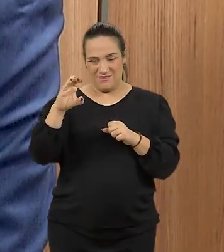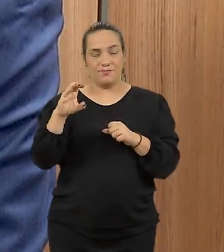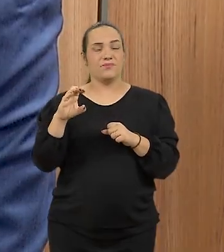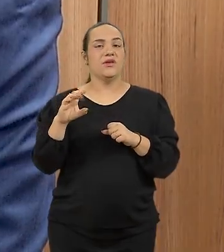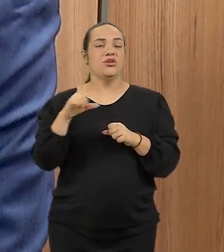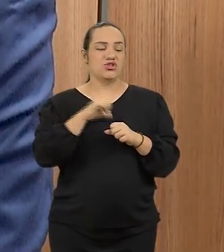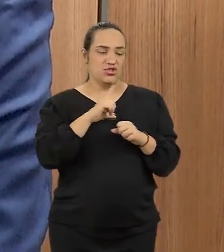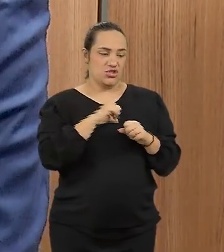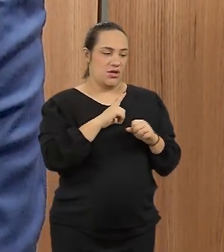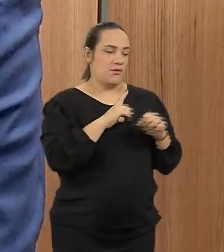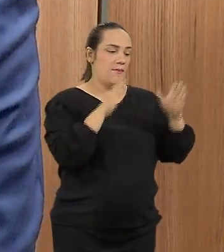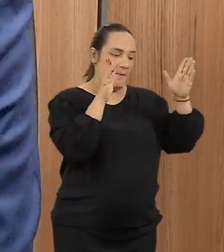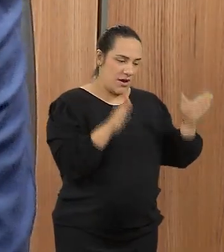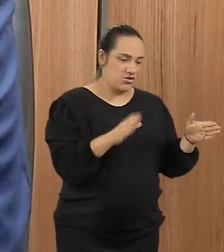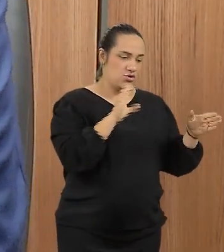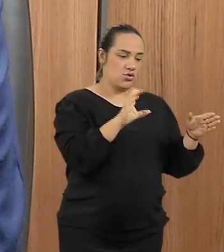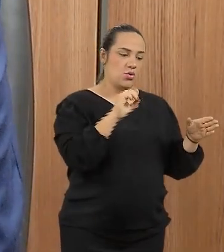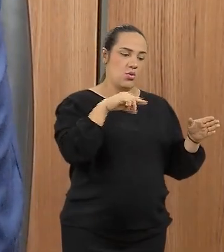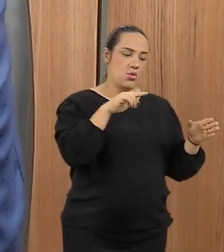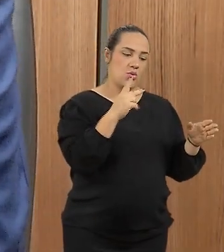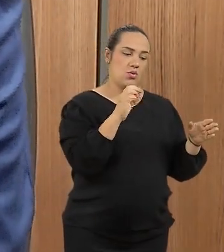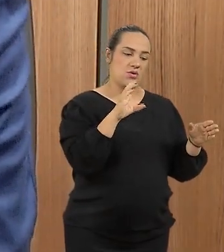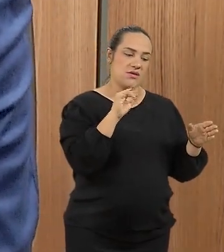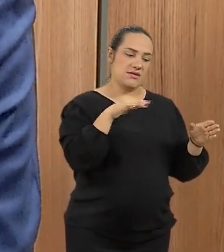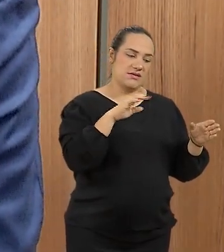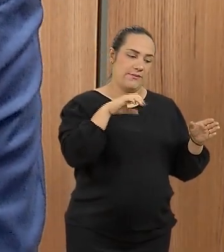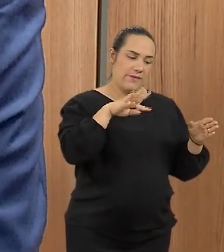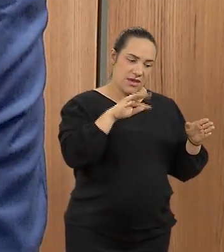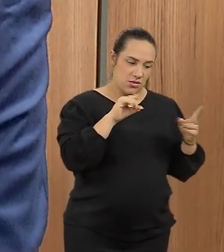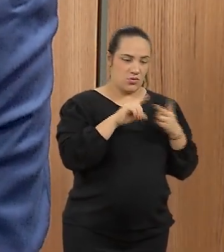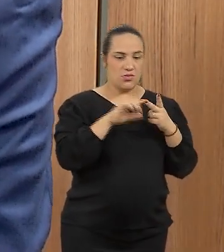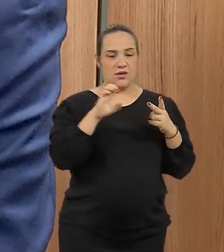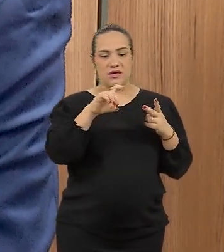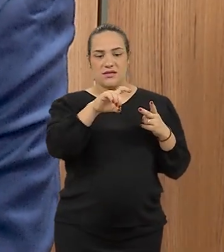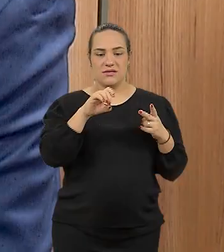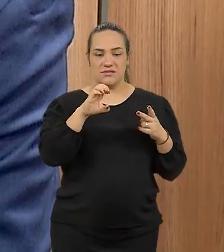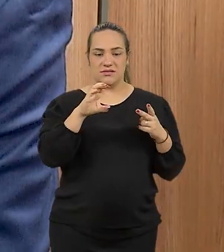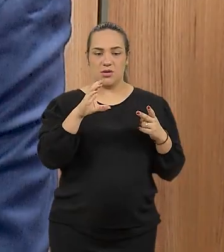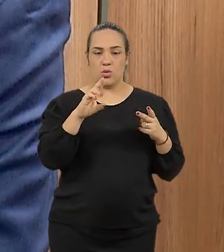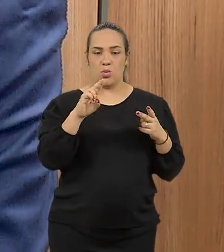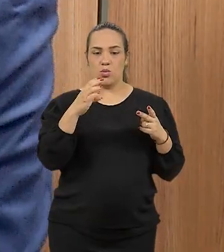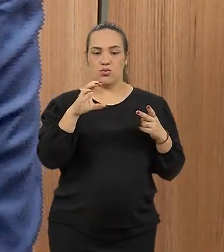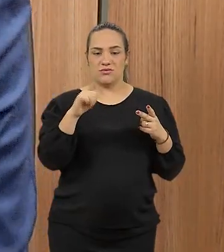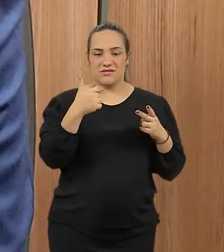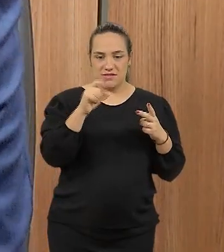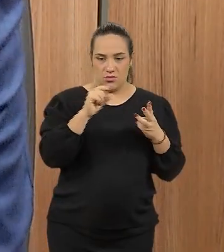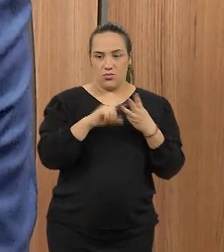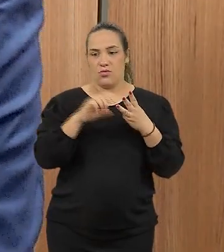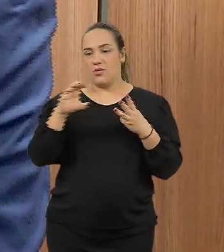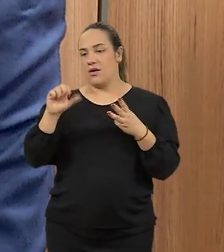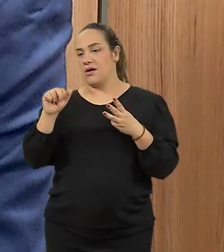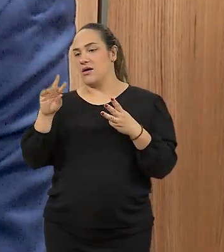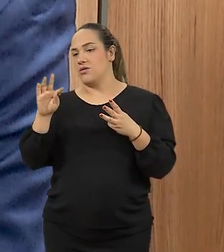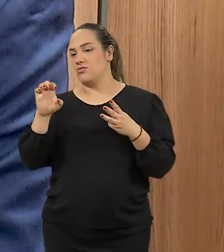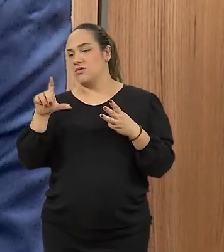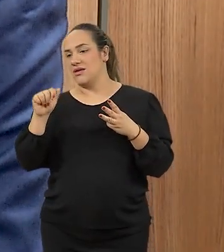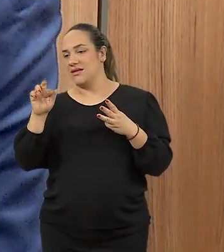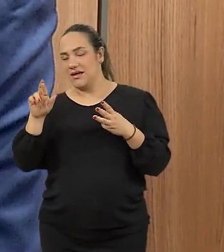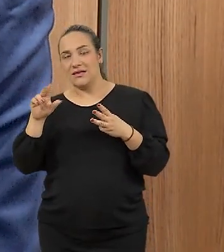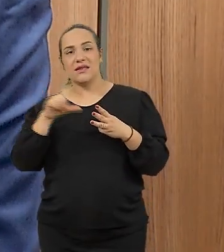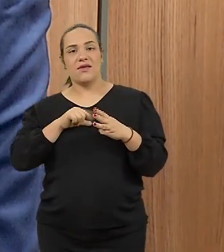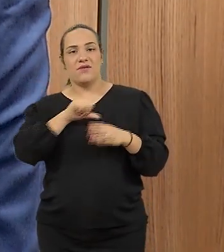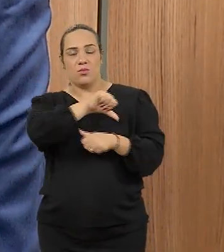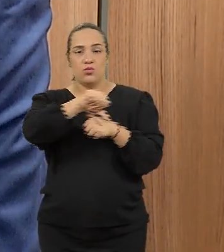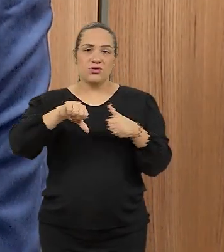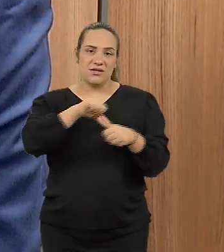livro de processo de conhecimento, processo de execução e processo cautelar. Com a reforma de 1994, praticamente